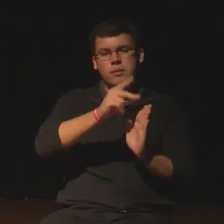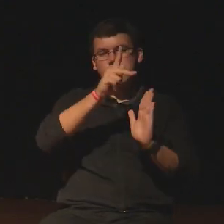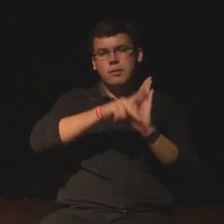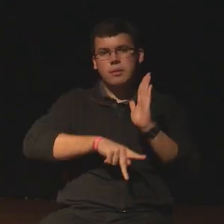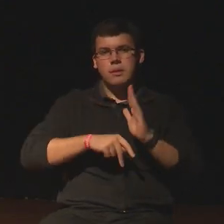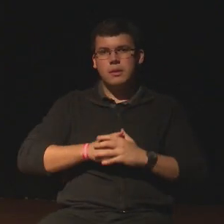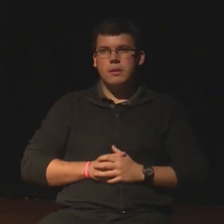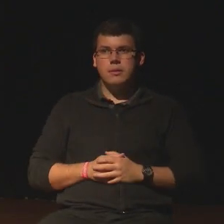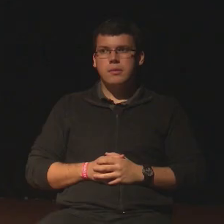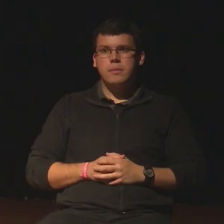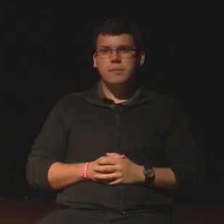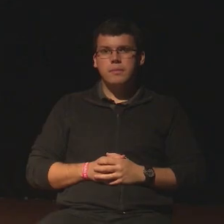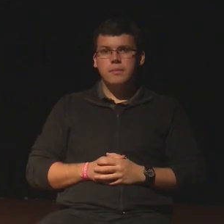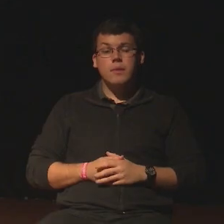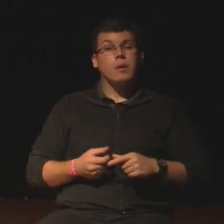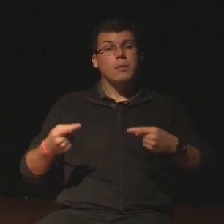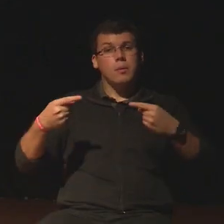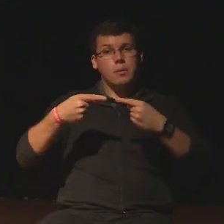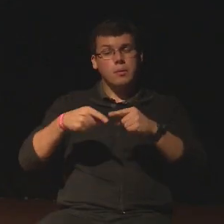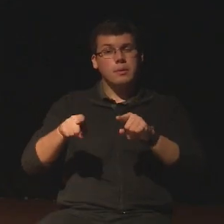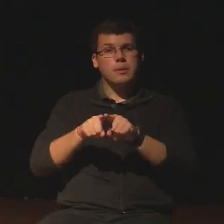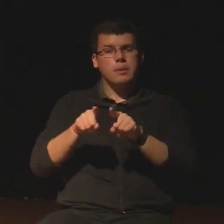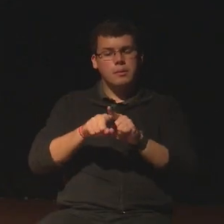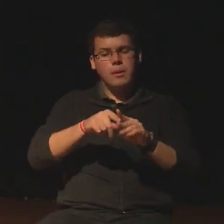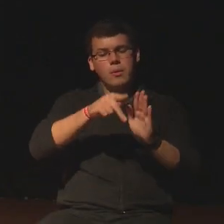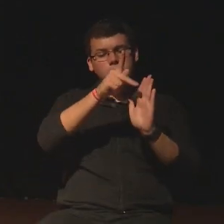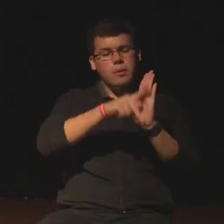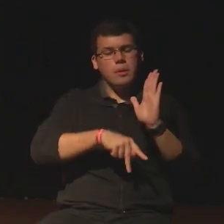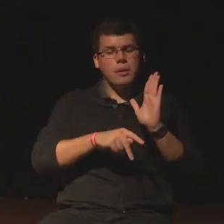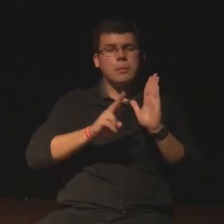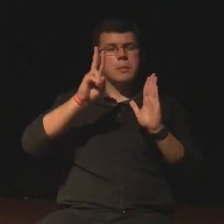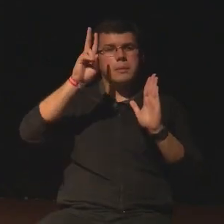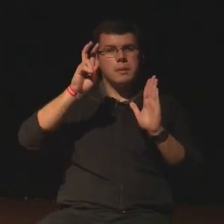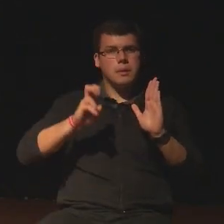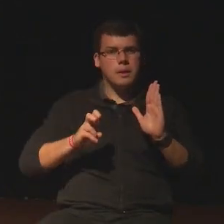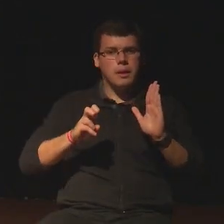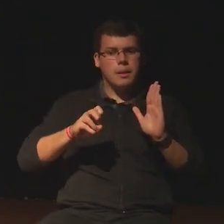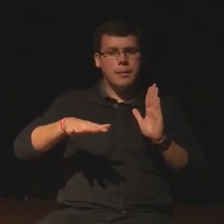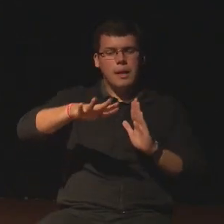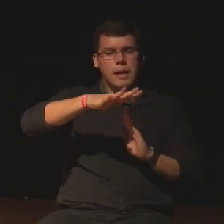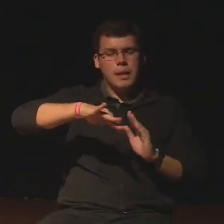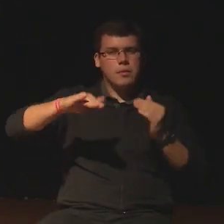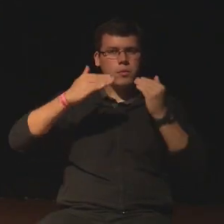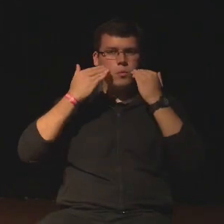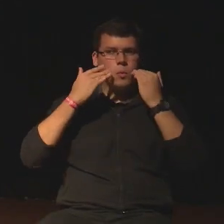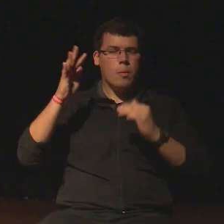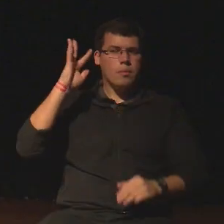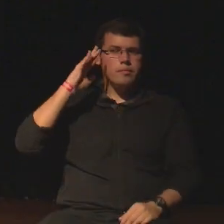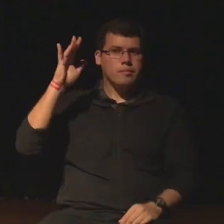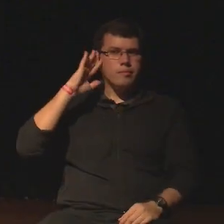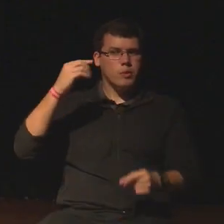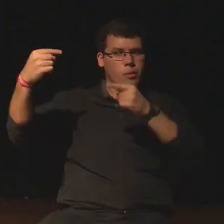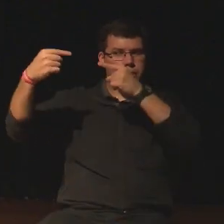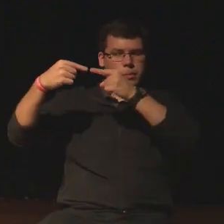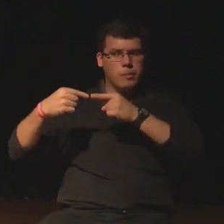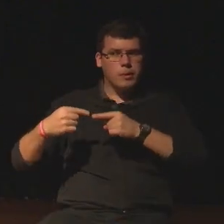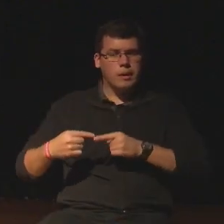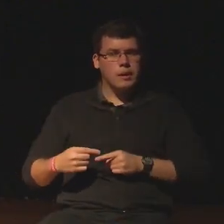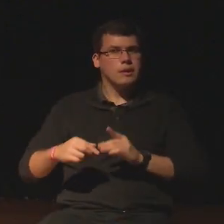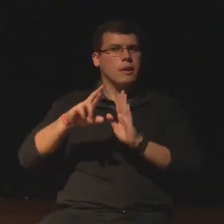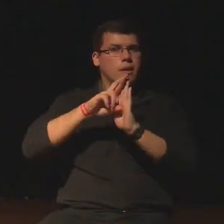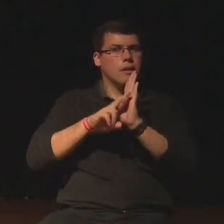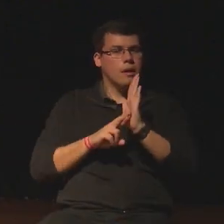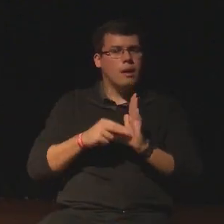integra o programa Repensando Espaços Públicos e está alinhada a diretrizes da Prefeitura para a requalificação